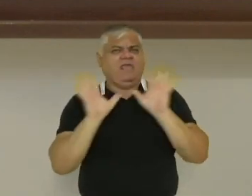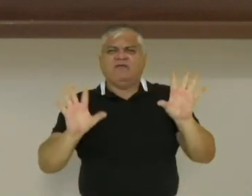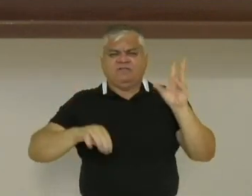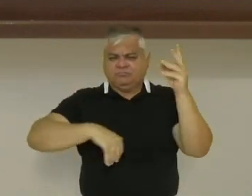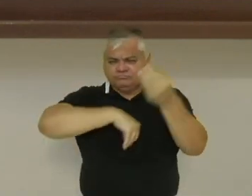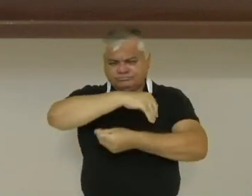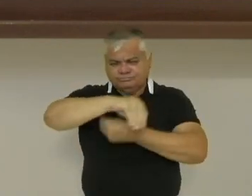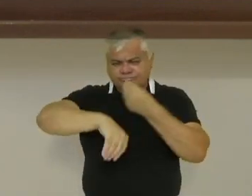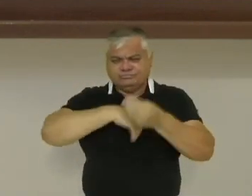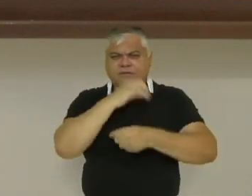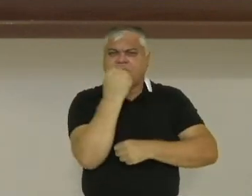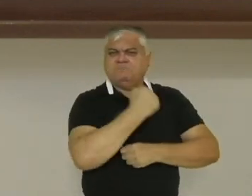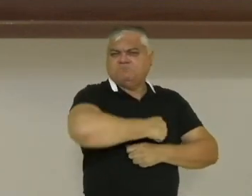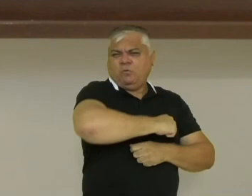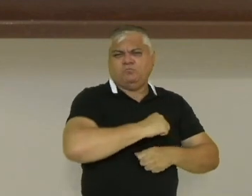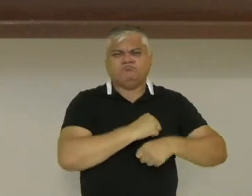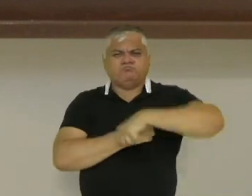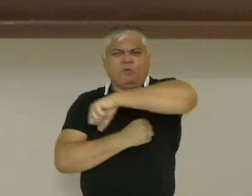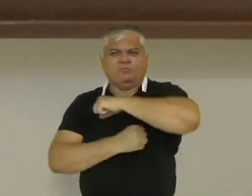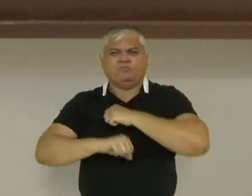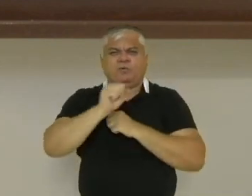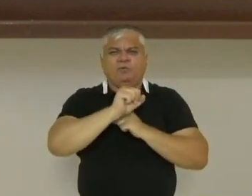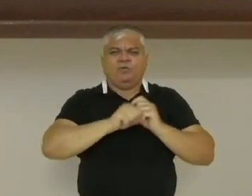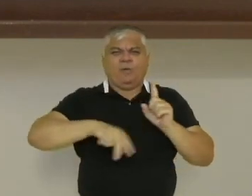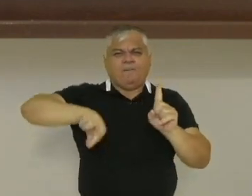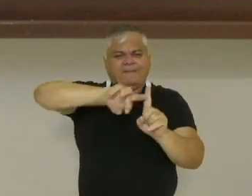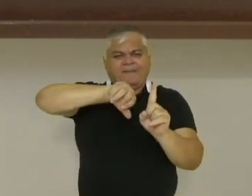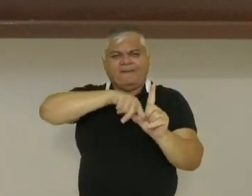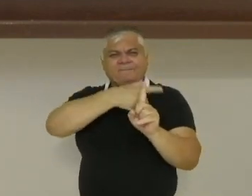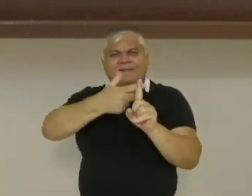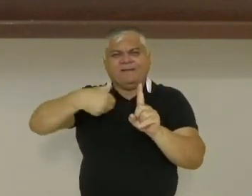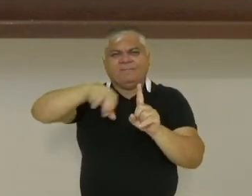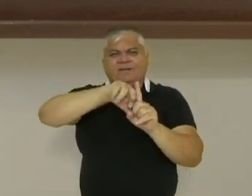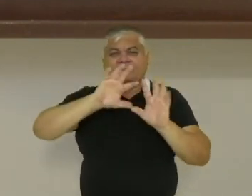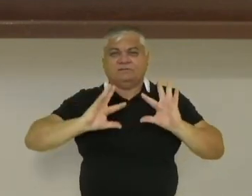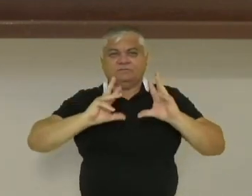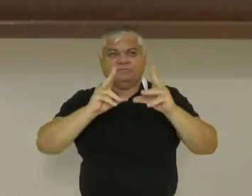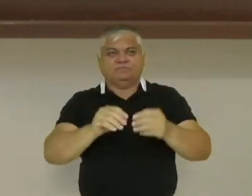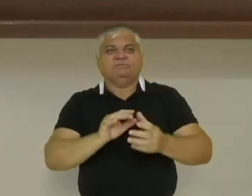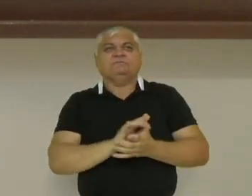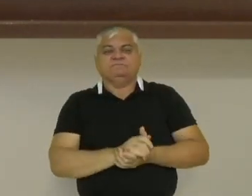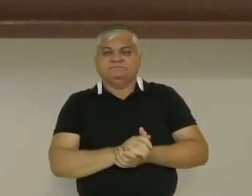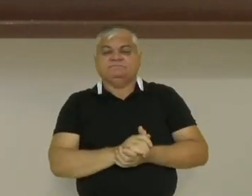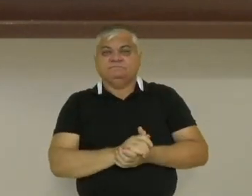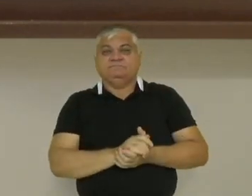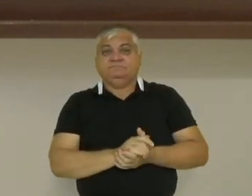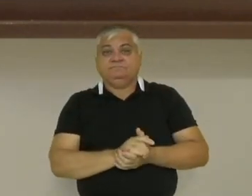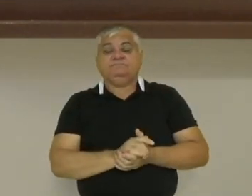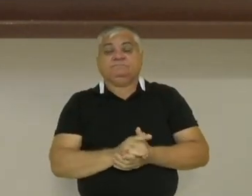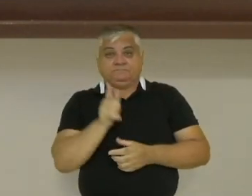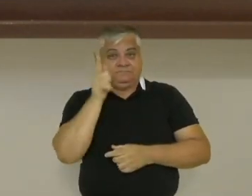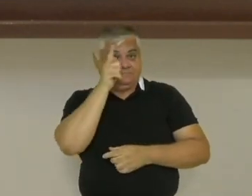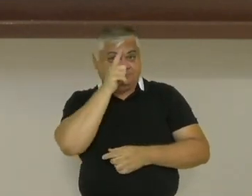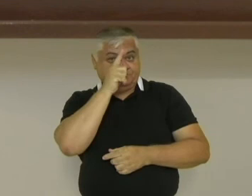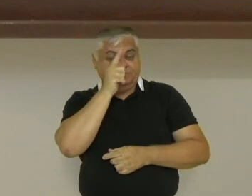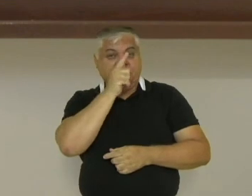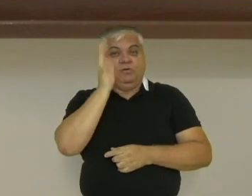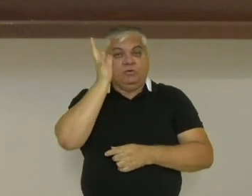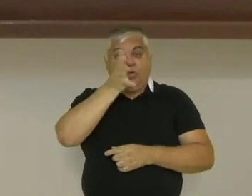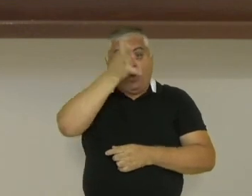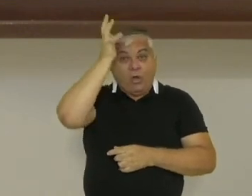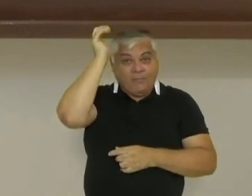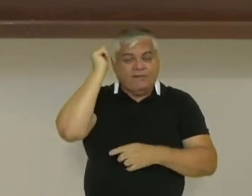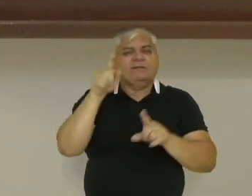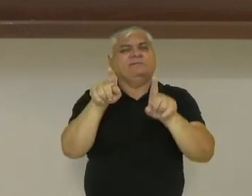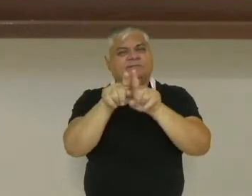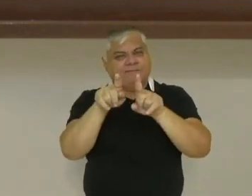né? Cotovelada, joelhada, tudo, né? E a luta greco-romana também, uma das lutas que surgiu lá